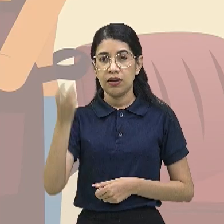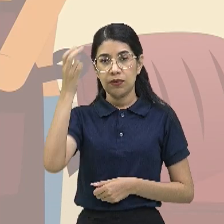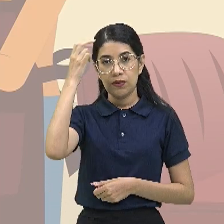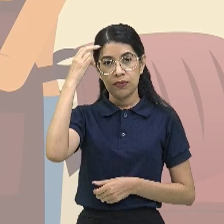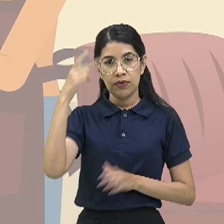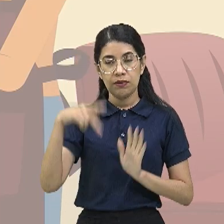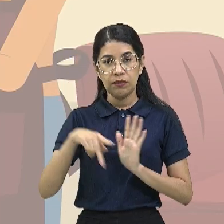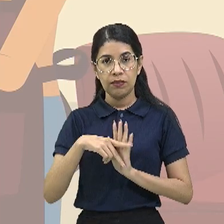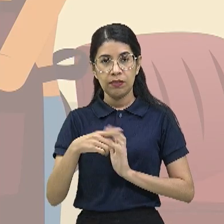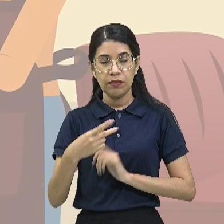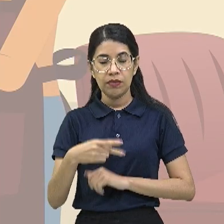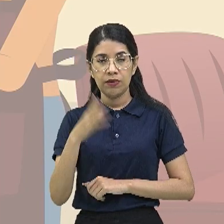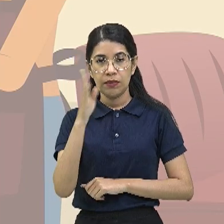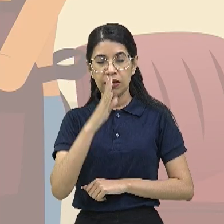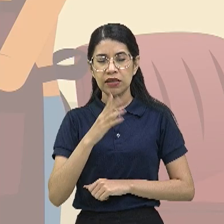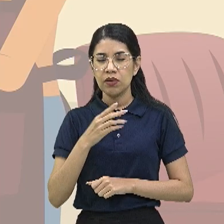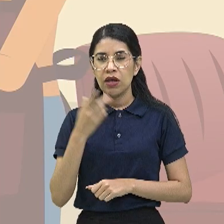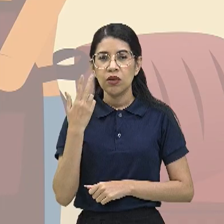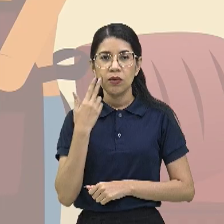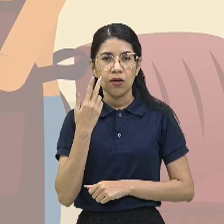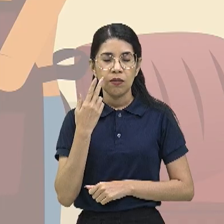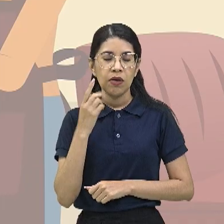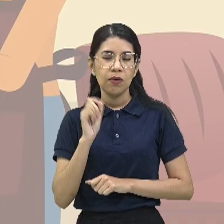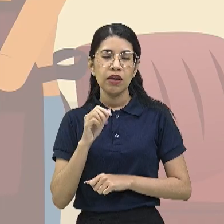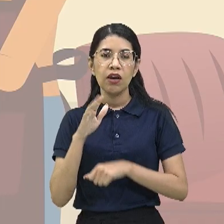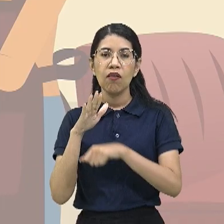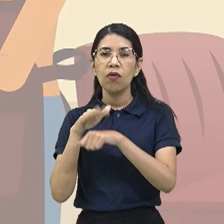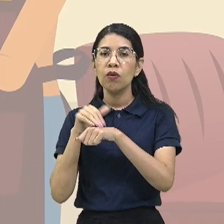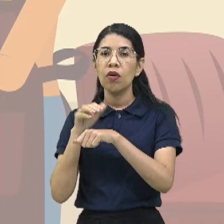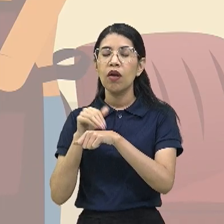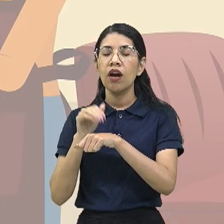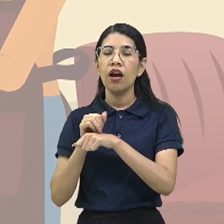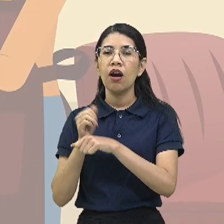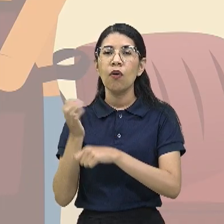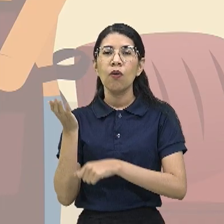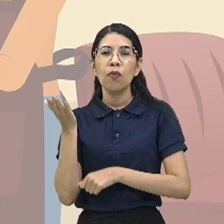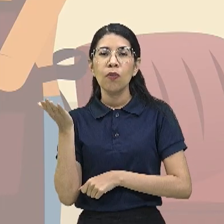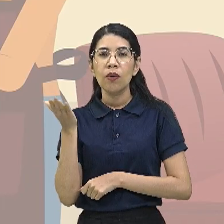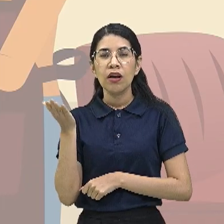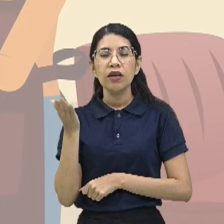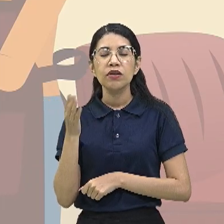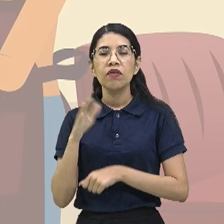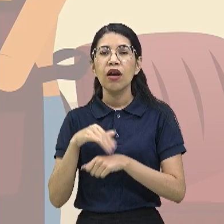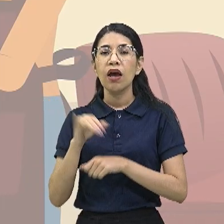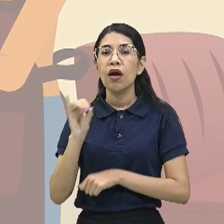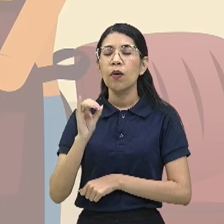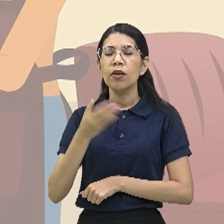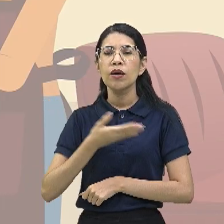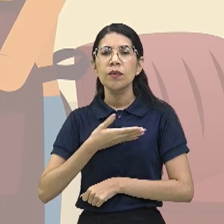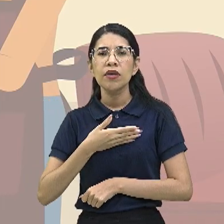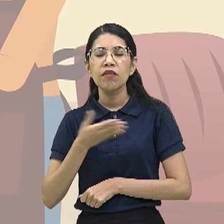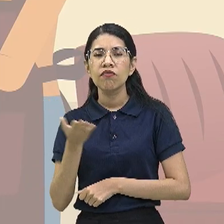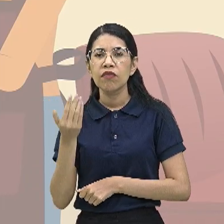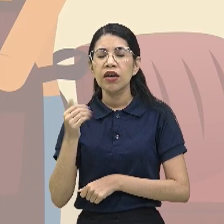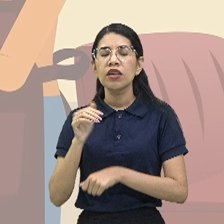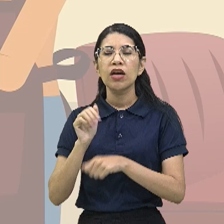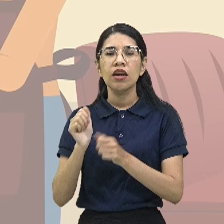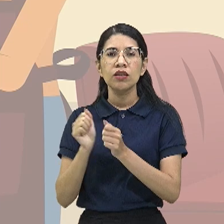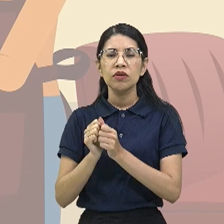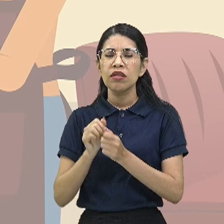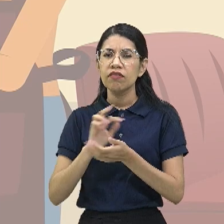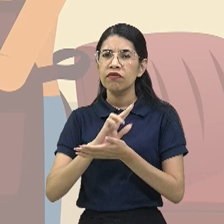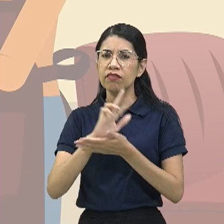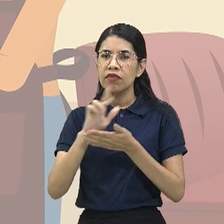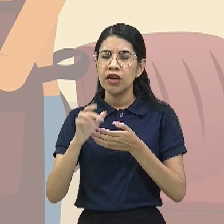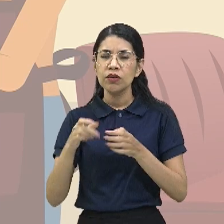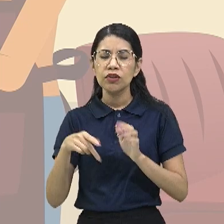vários lugares, é bem comum a gente chamar garçom, vem cá, oi amigo, mano, a gente tem várias maneiras de chamar